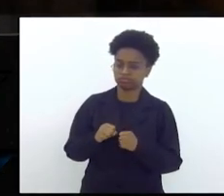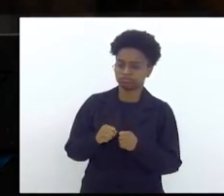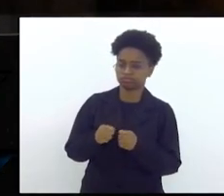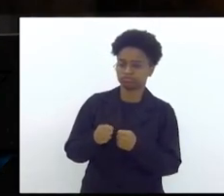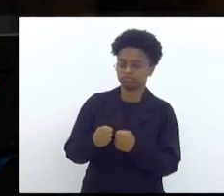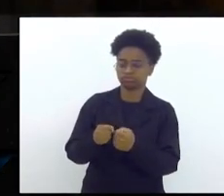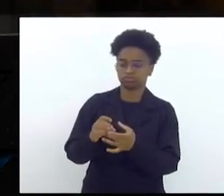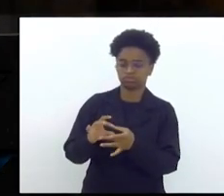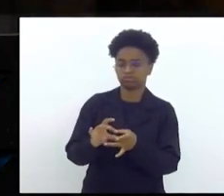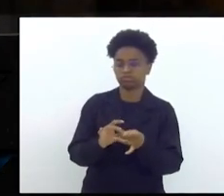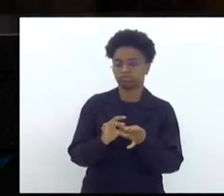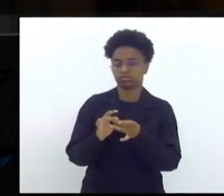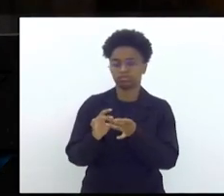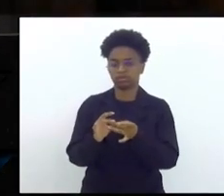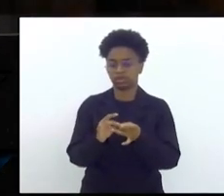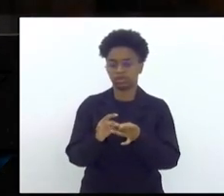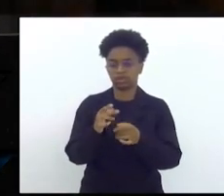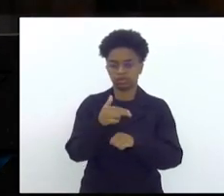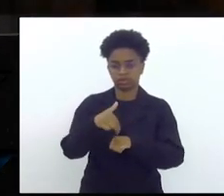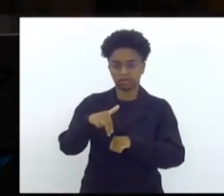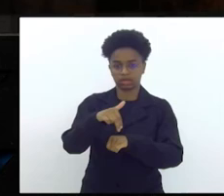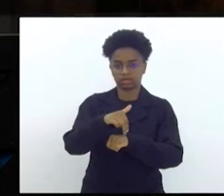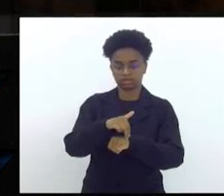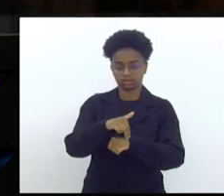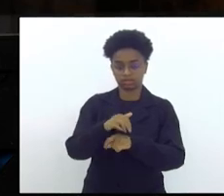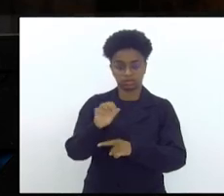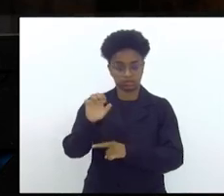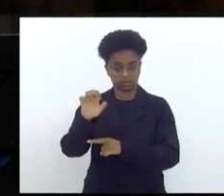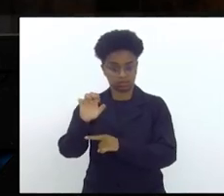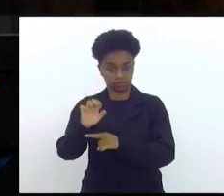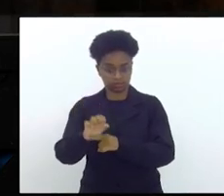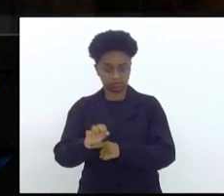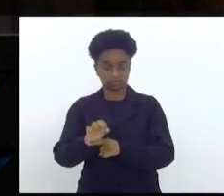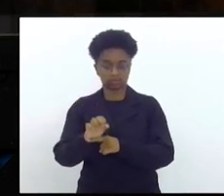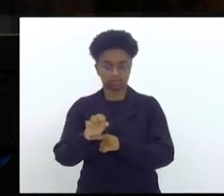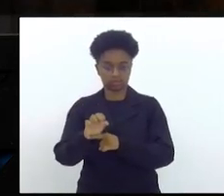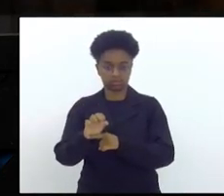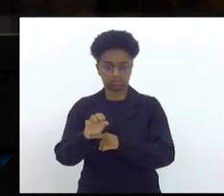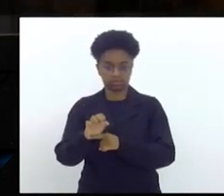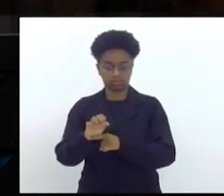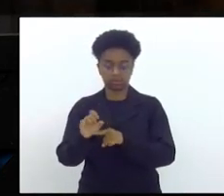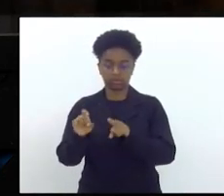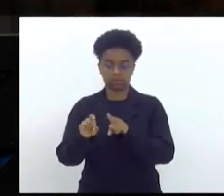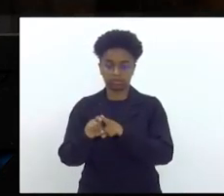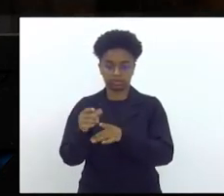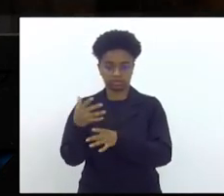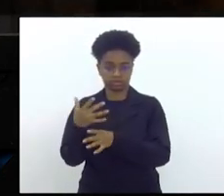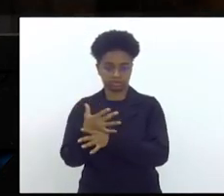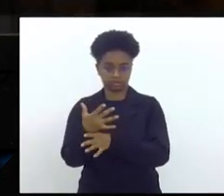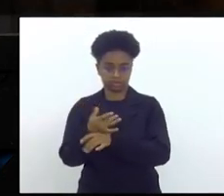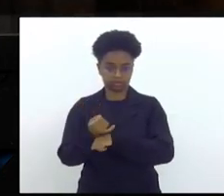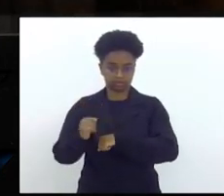da União do Estado do Rio de Janeiro e do município da capital